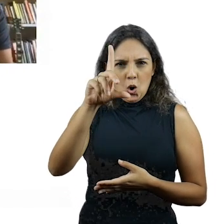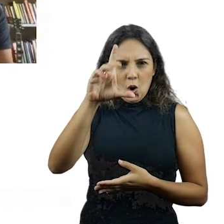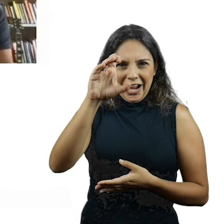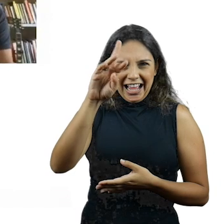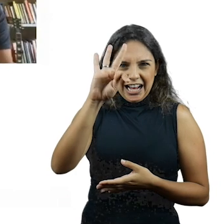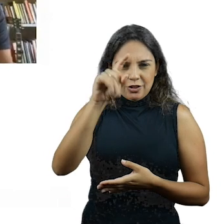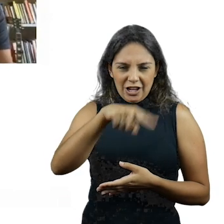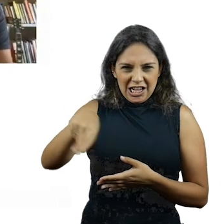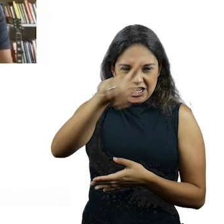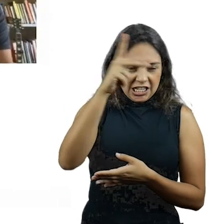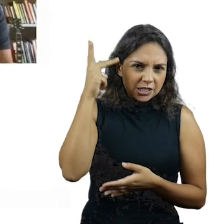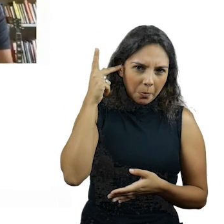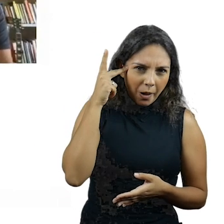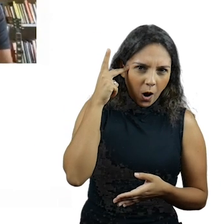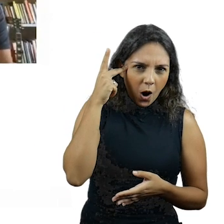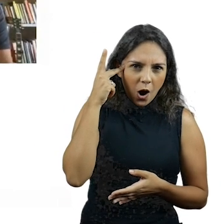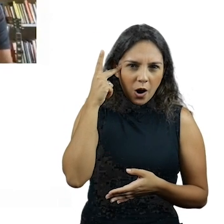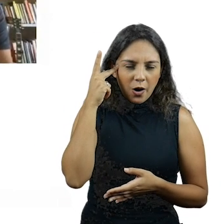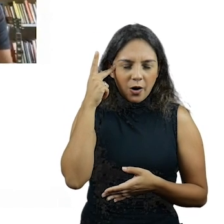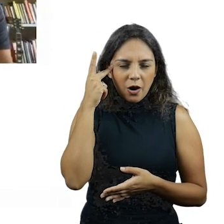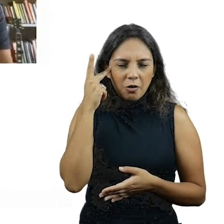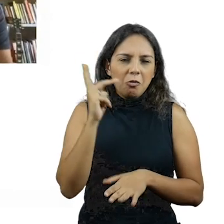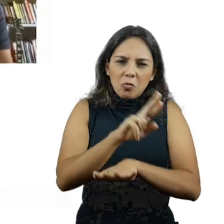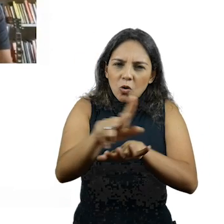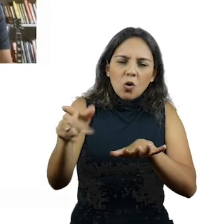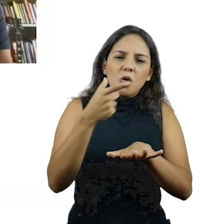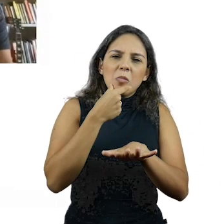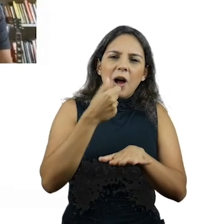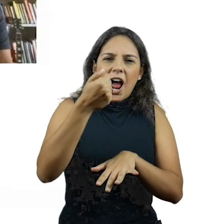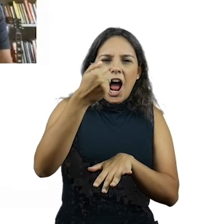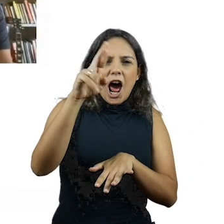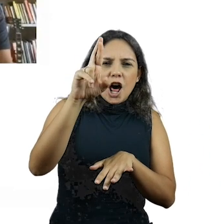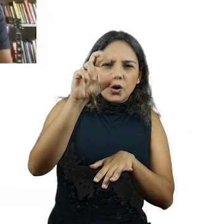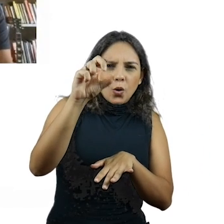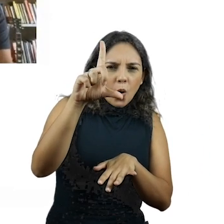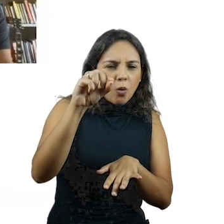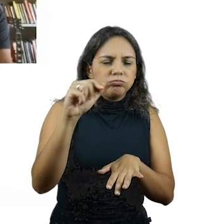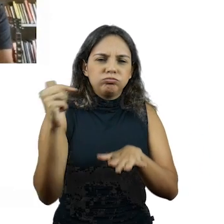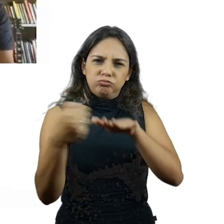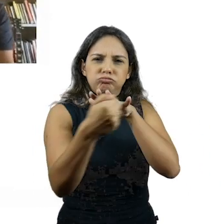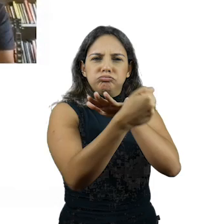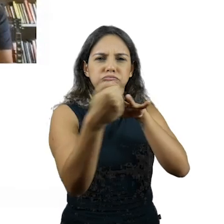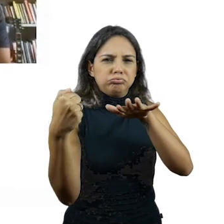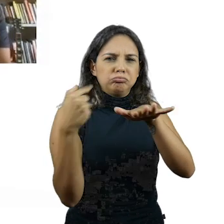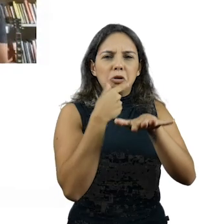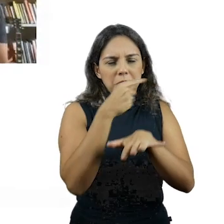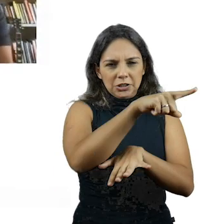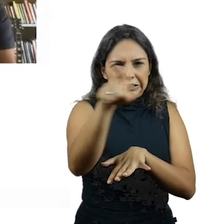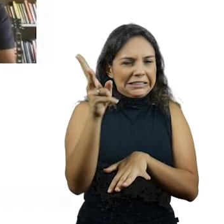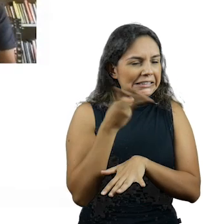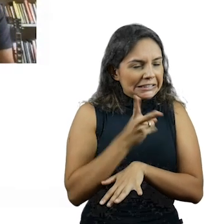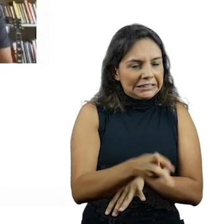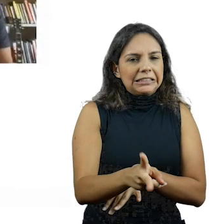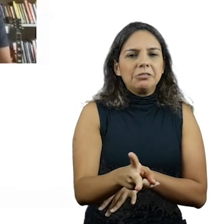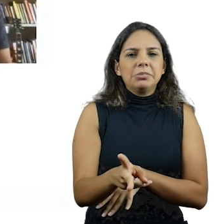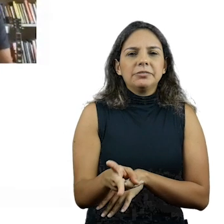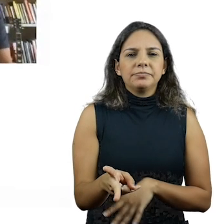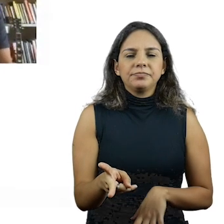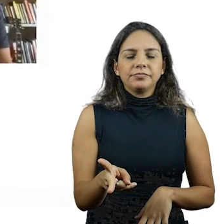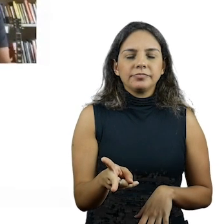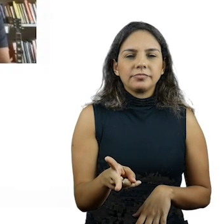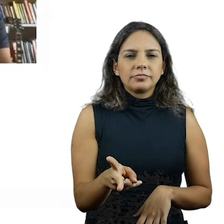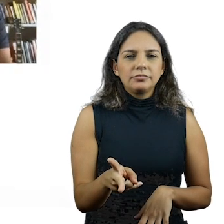São Paulo, dessa turma, o Décio, o Haroldo, né, o Augusto de Campos, eles sempre foram